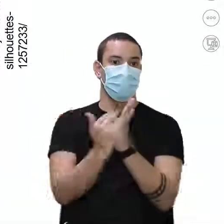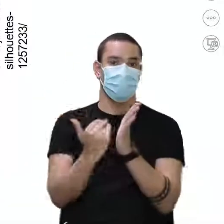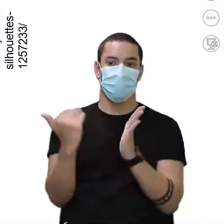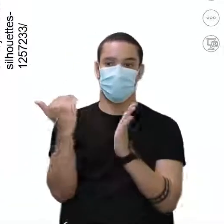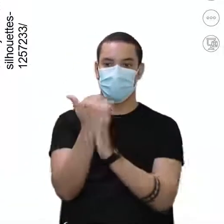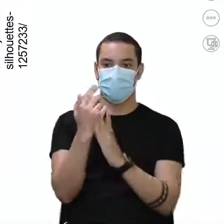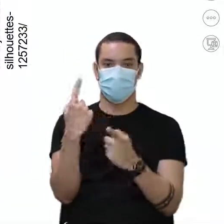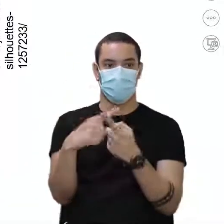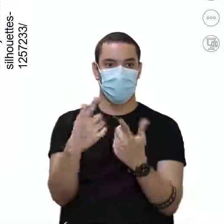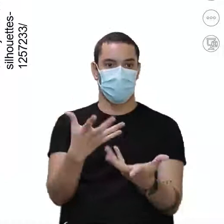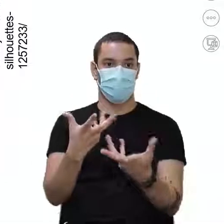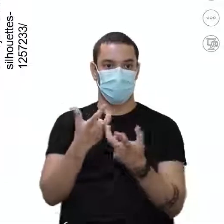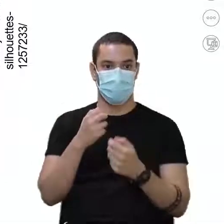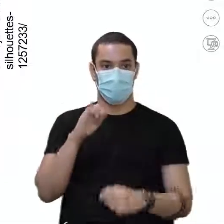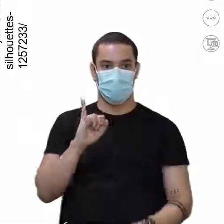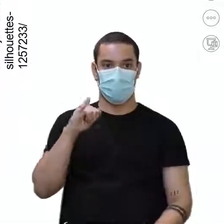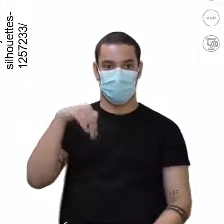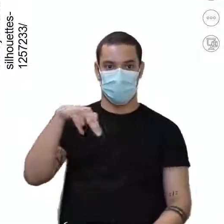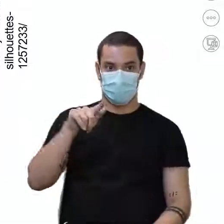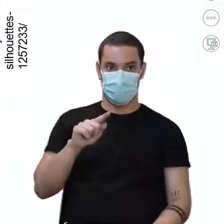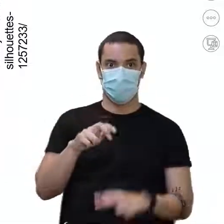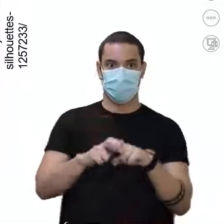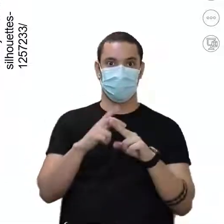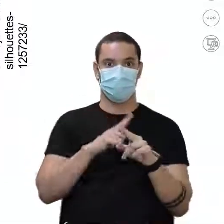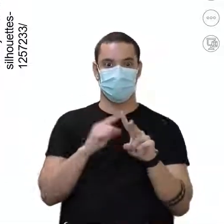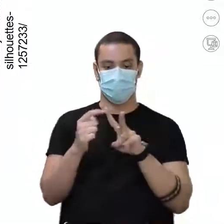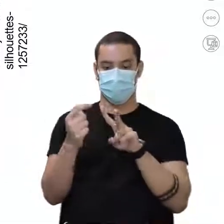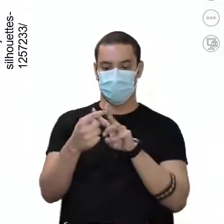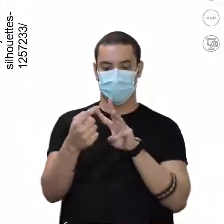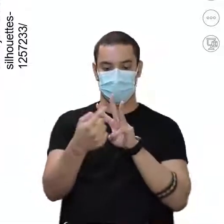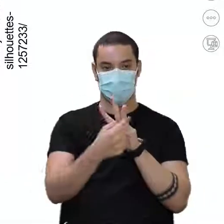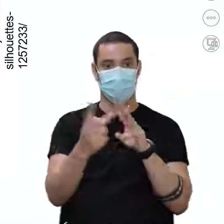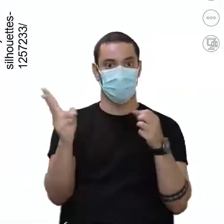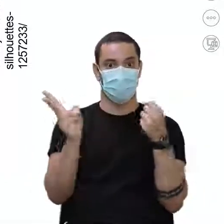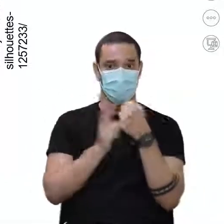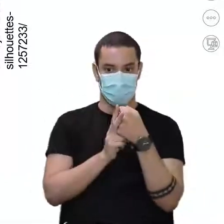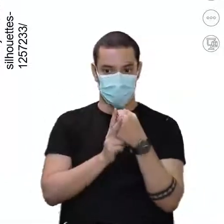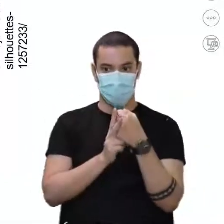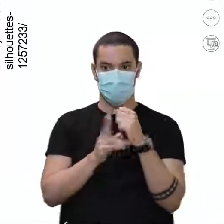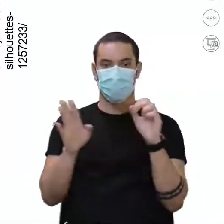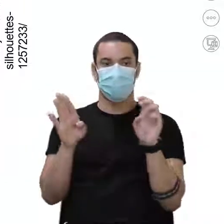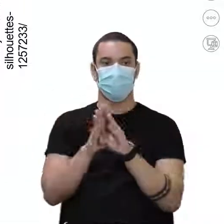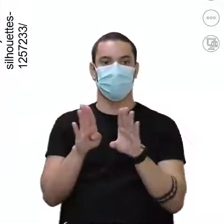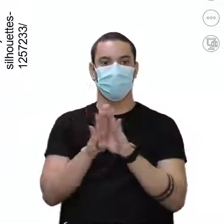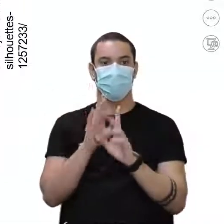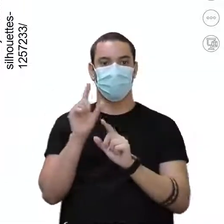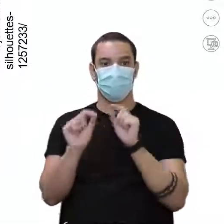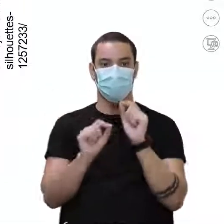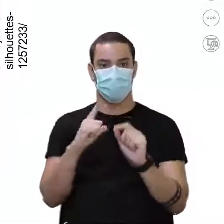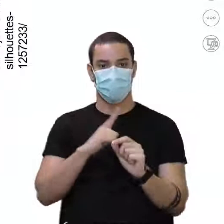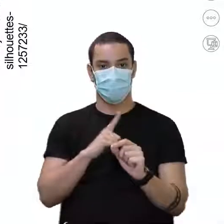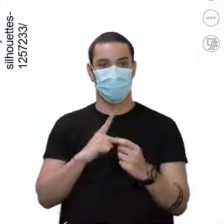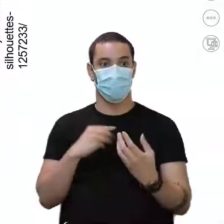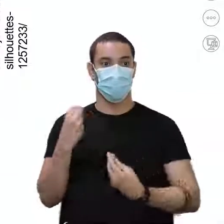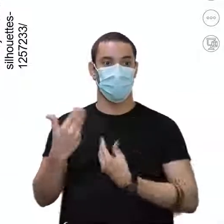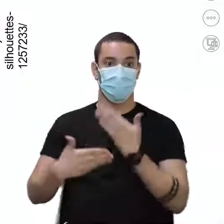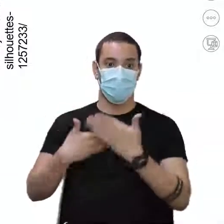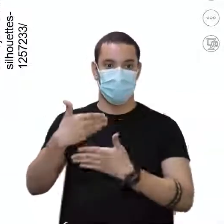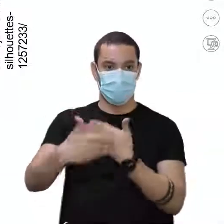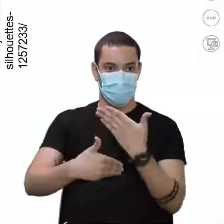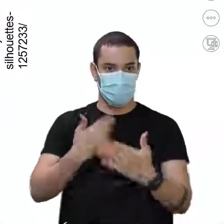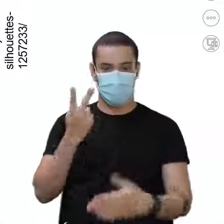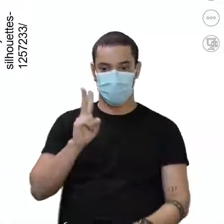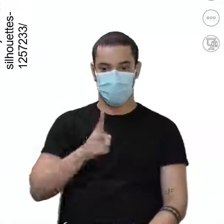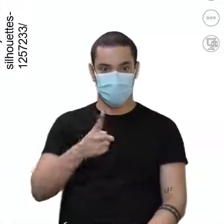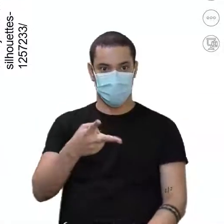porque ele recebe esse ing. Então, são 3 verbos, e aqui o meu verbo na questão progressiva, na questão do